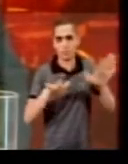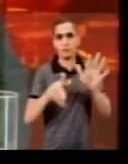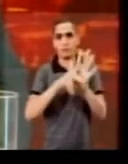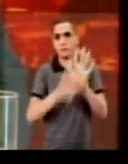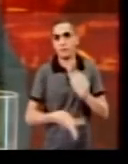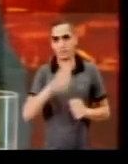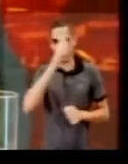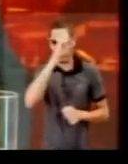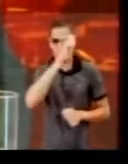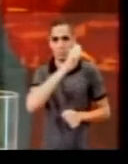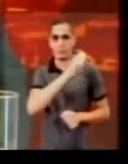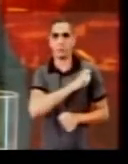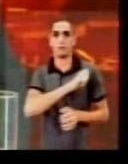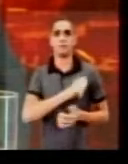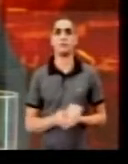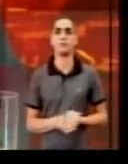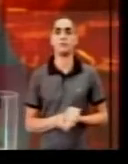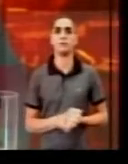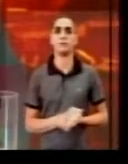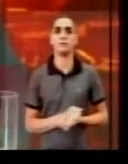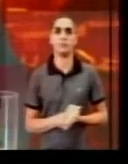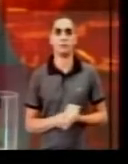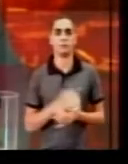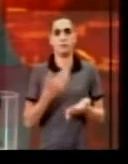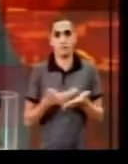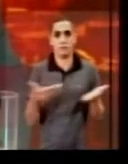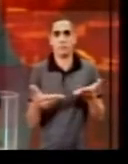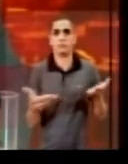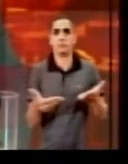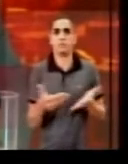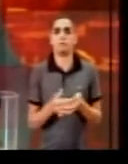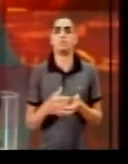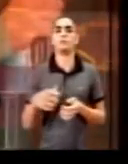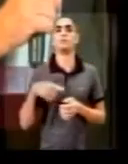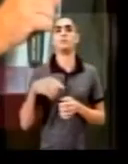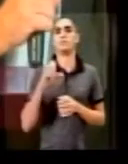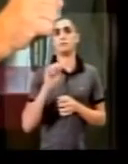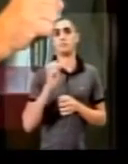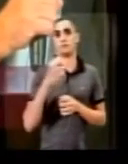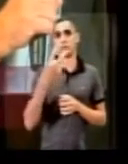de Covid-19. Até hoje,